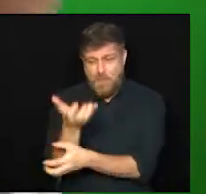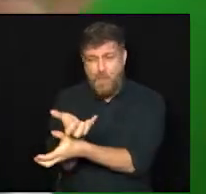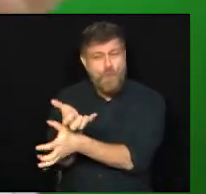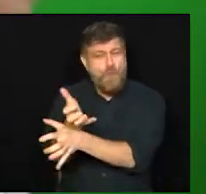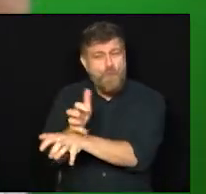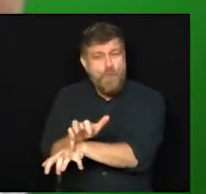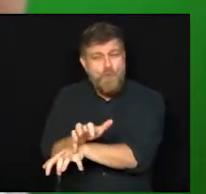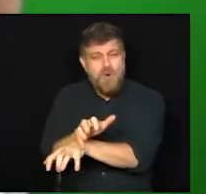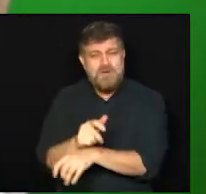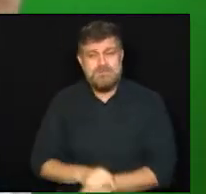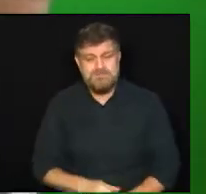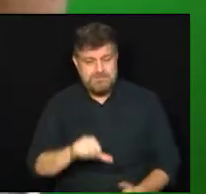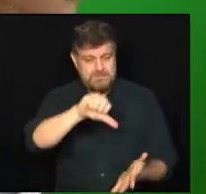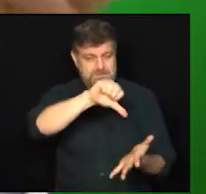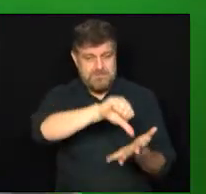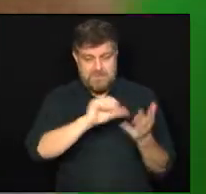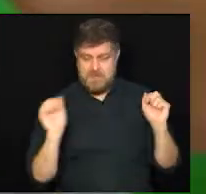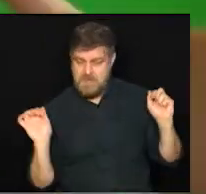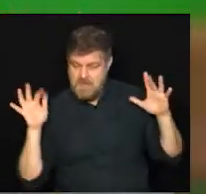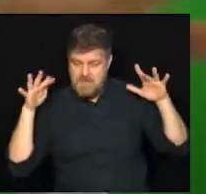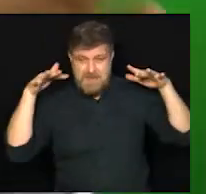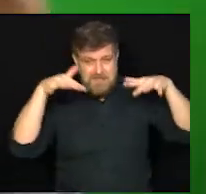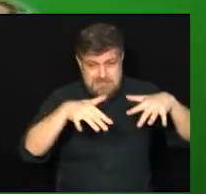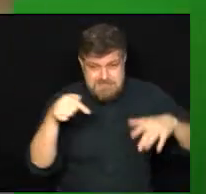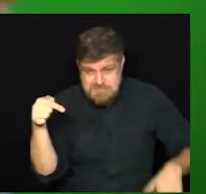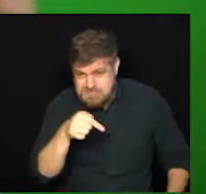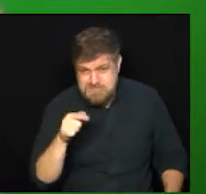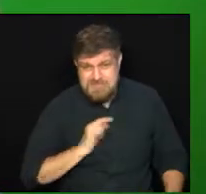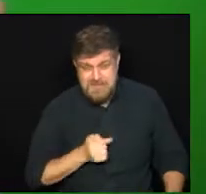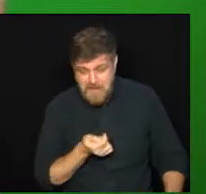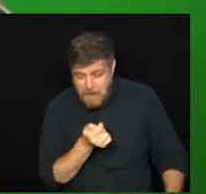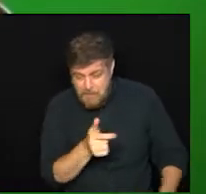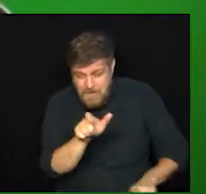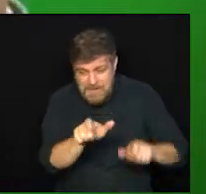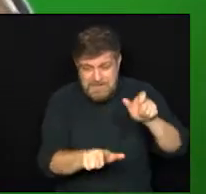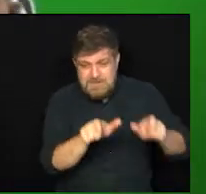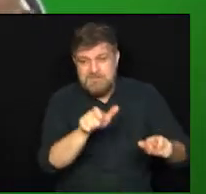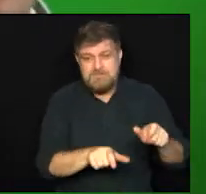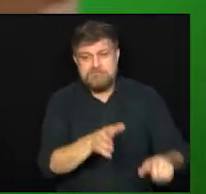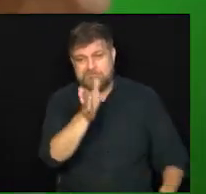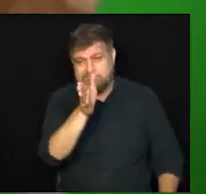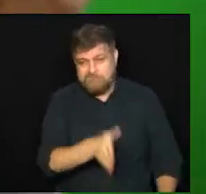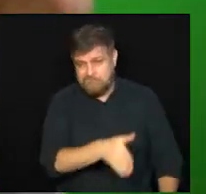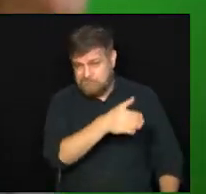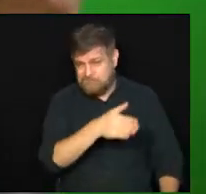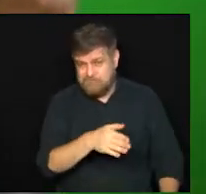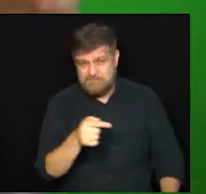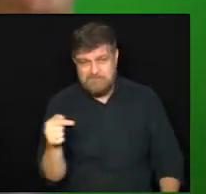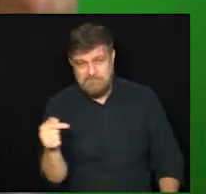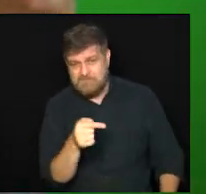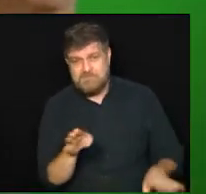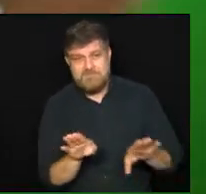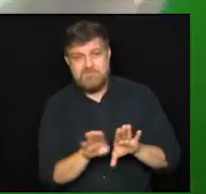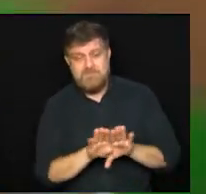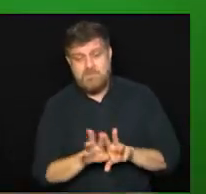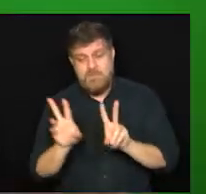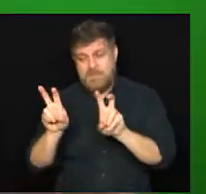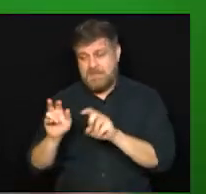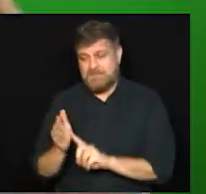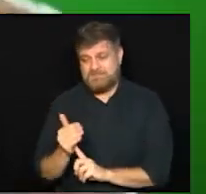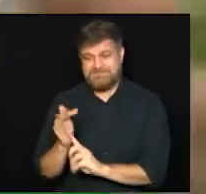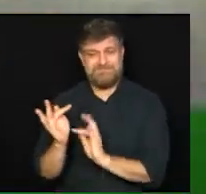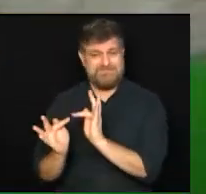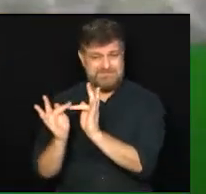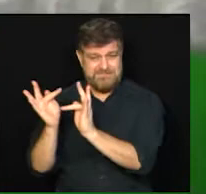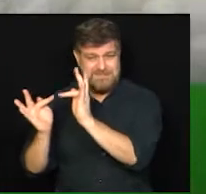do evento, mesmo esse evento menor, eu já vou entrar nessa parte de tecnologia, porque é um evento